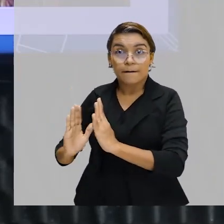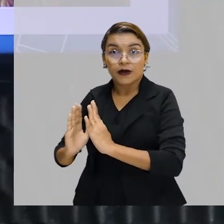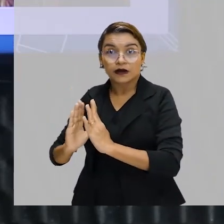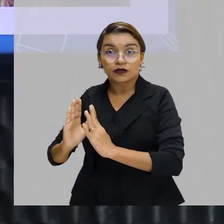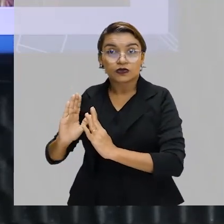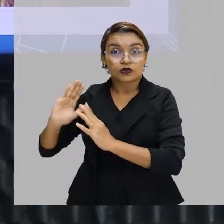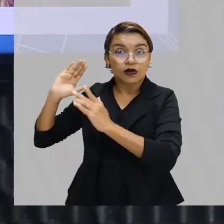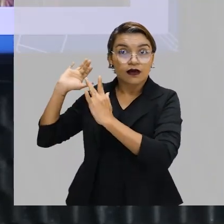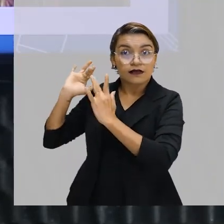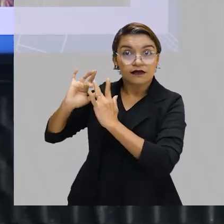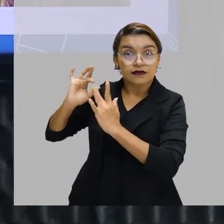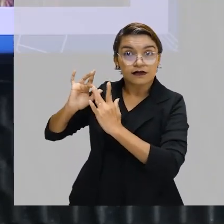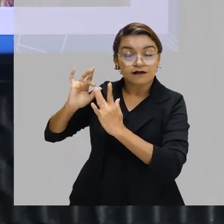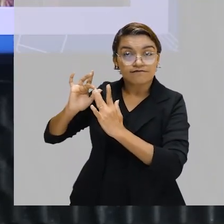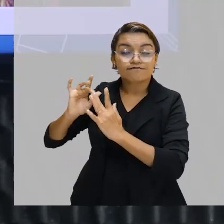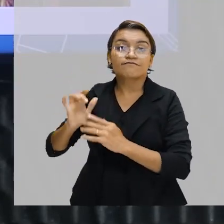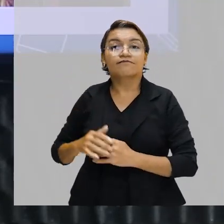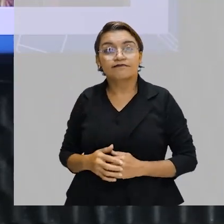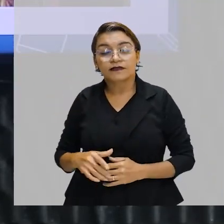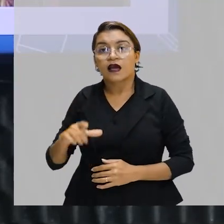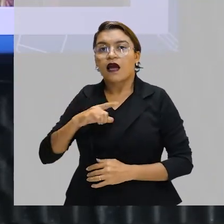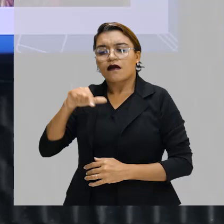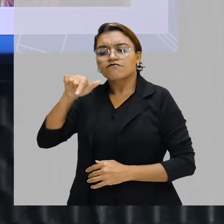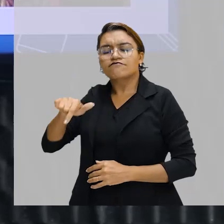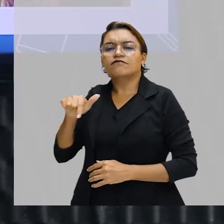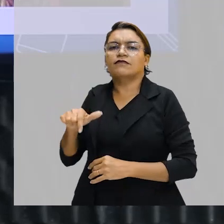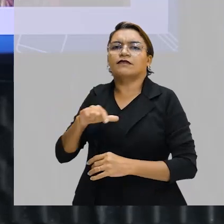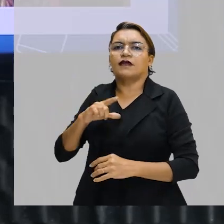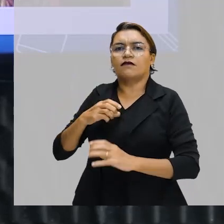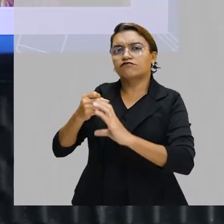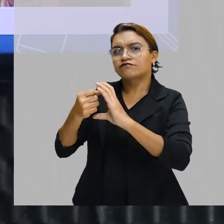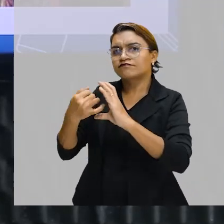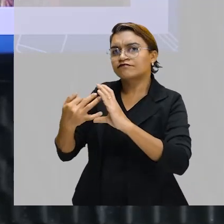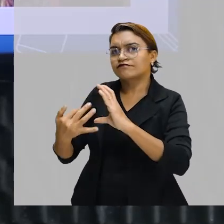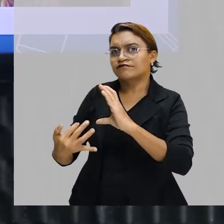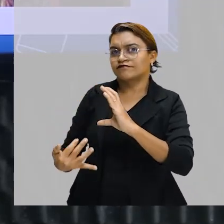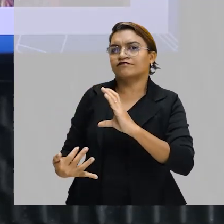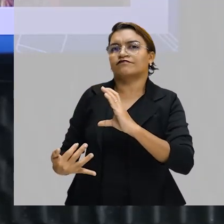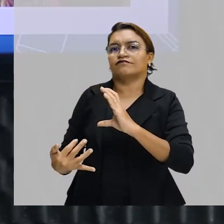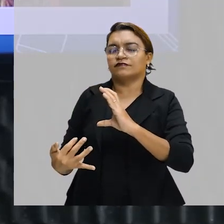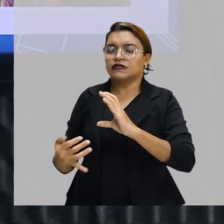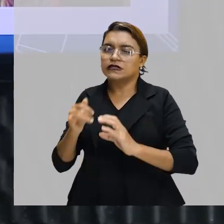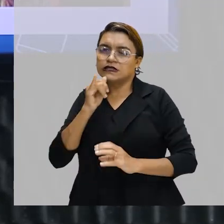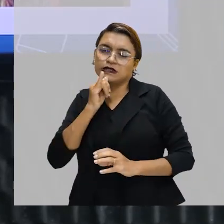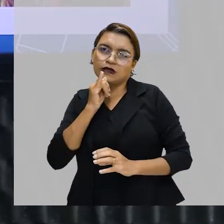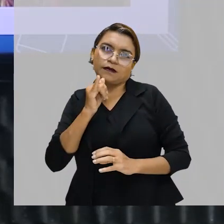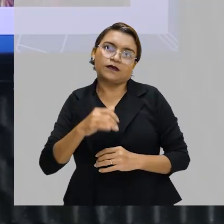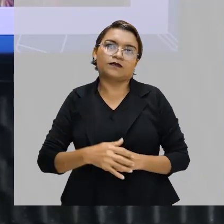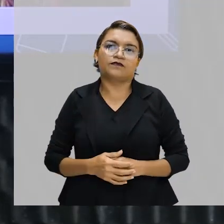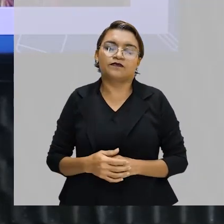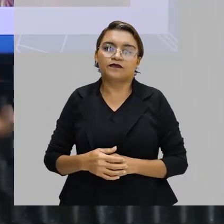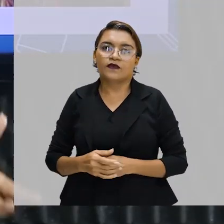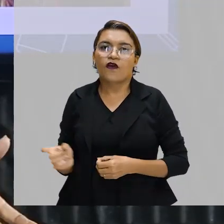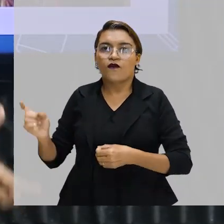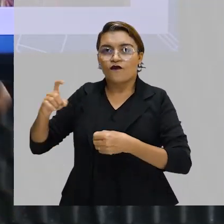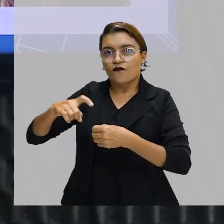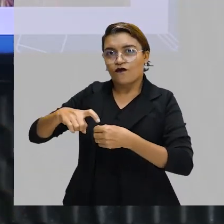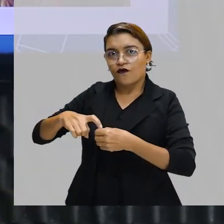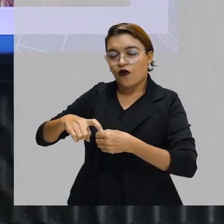neoclassicismo, que traz nas suas características uma volta para os